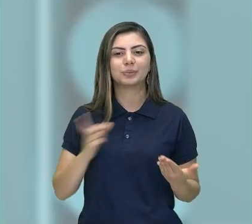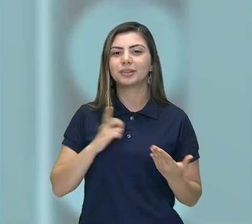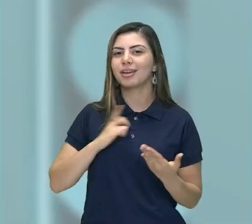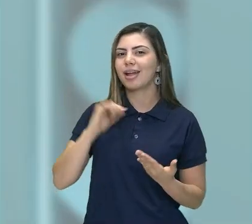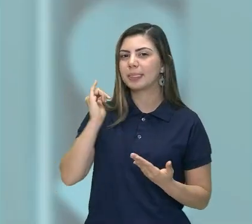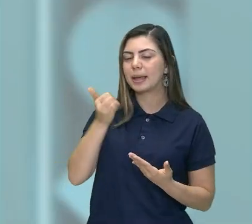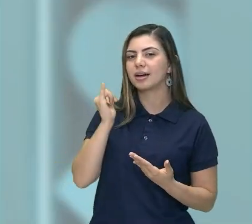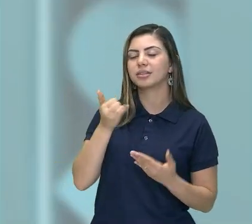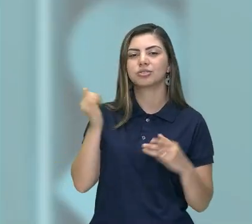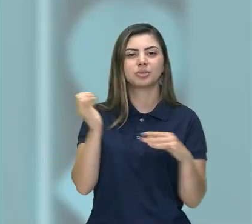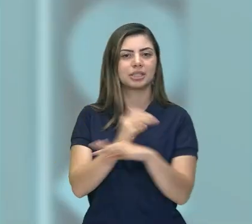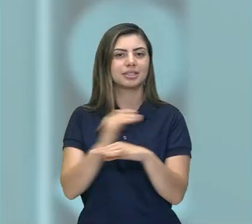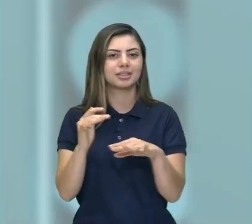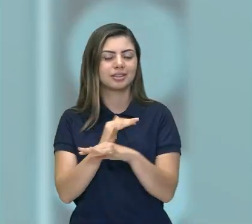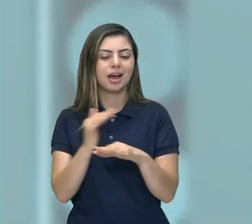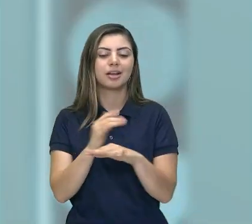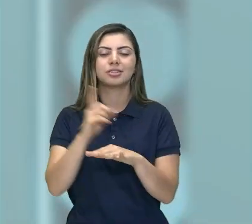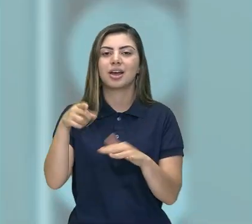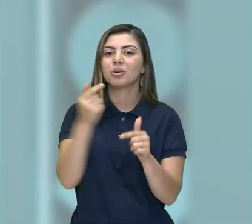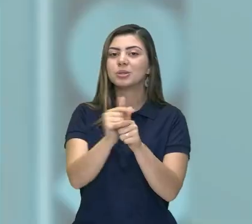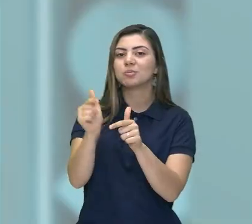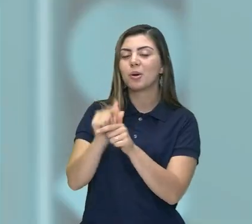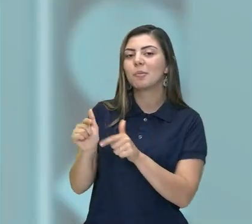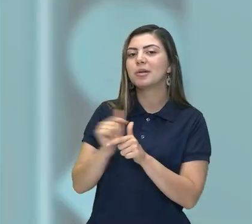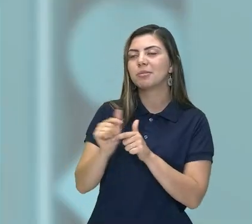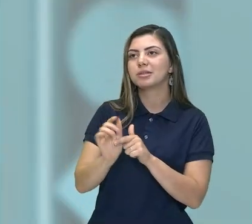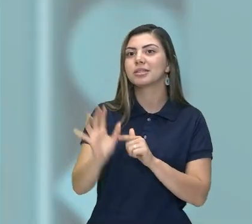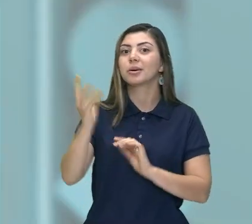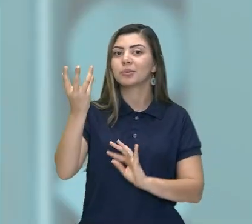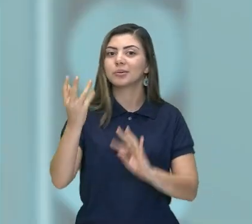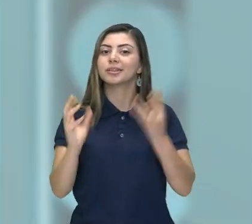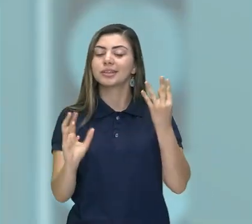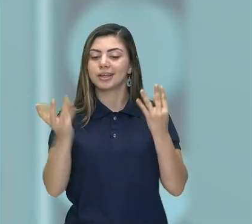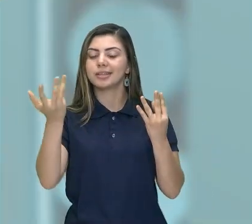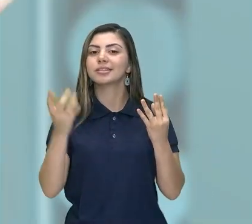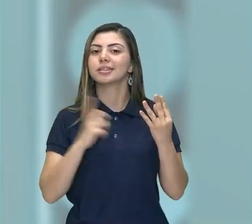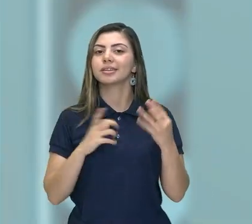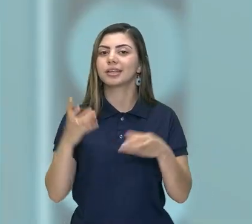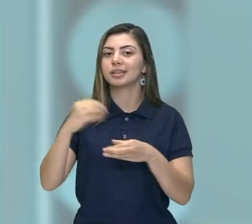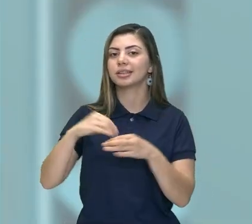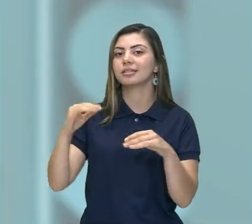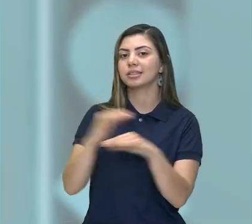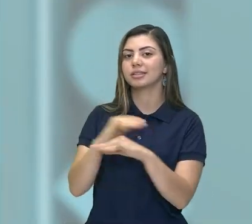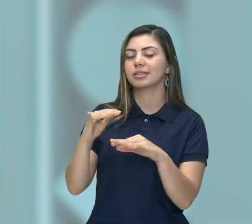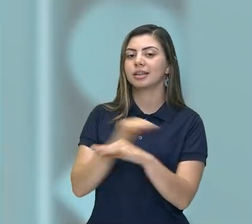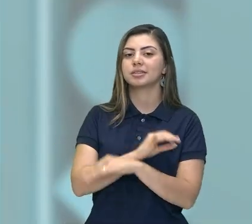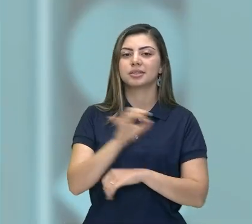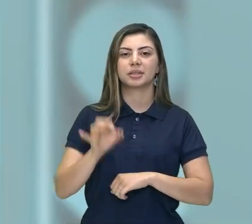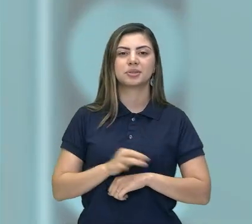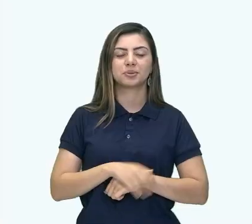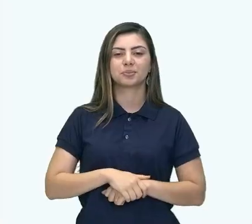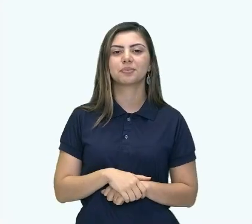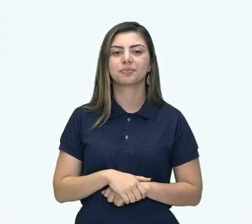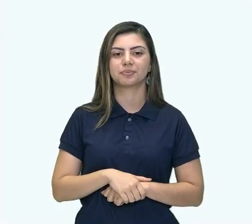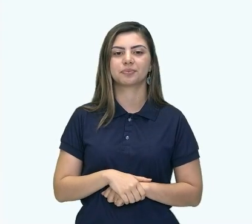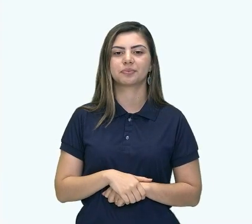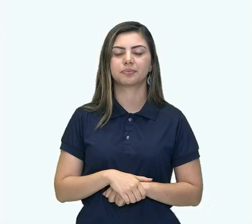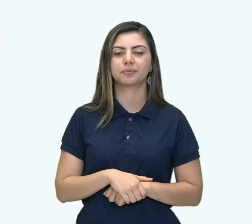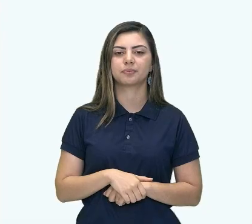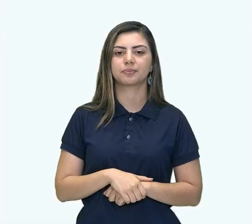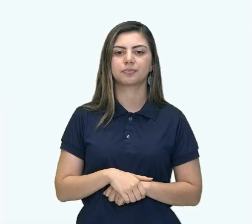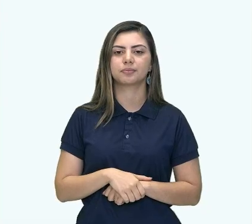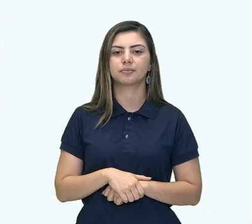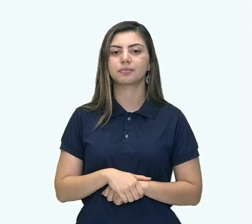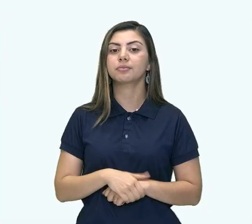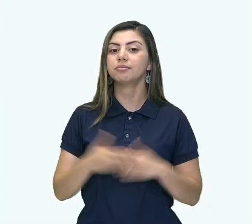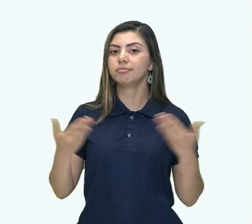mais urbana, são esses aspectos, essas situações que acontecem dentro da cidade, no meio urbano mesmo. Continuando, nós temos